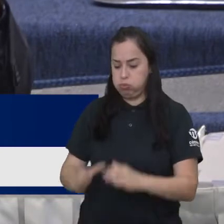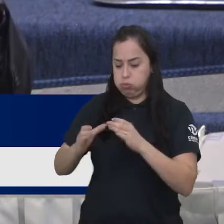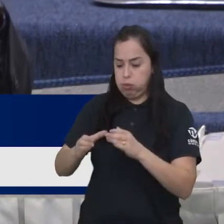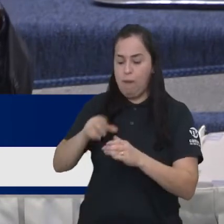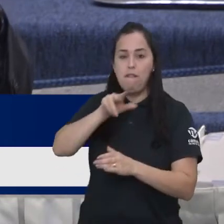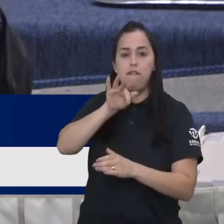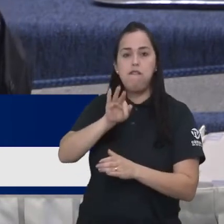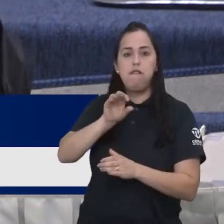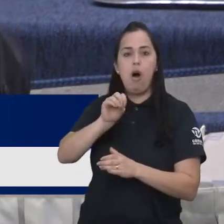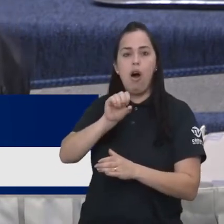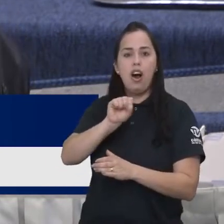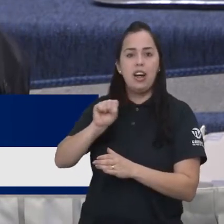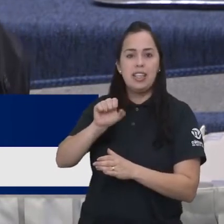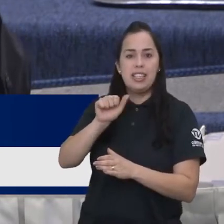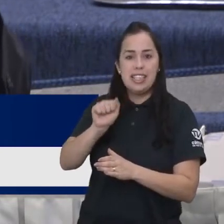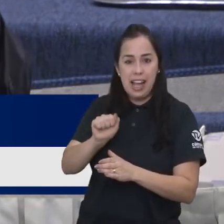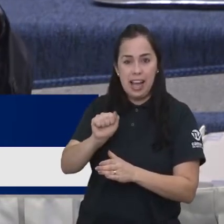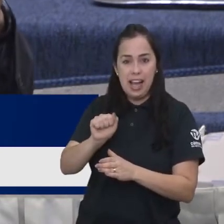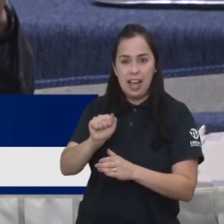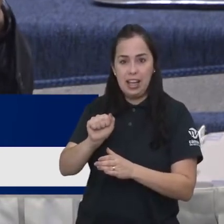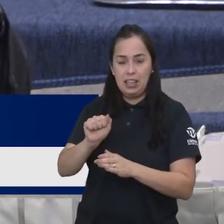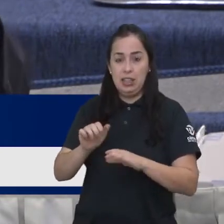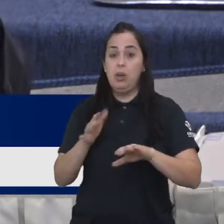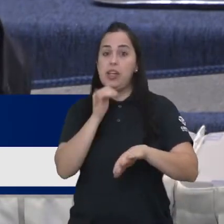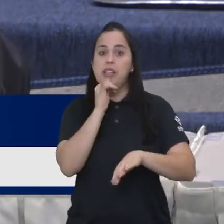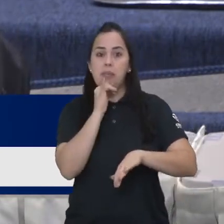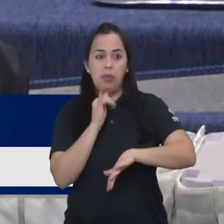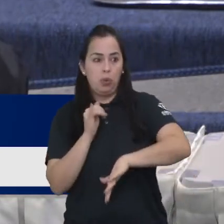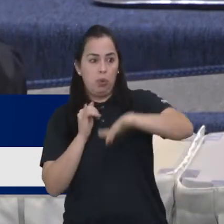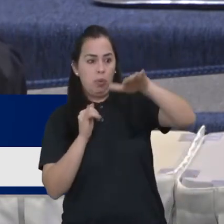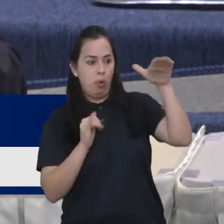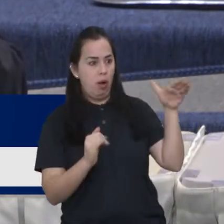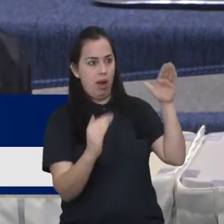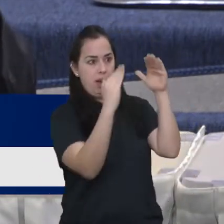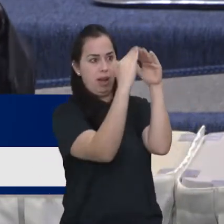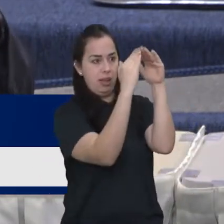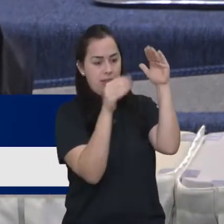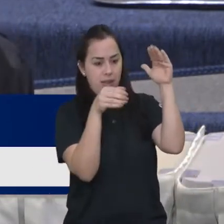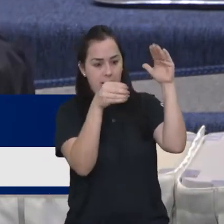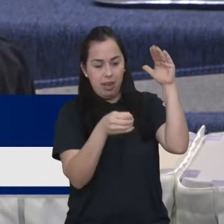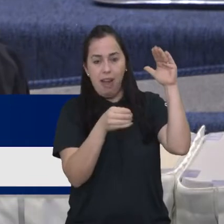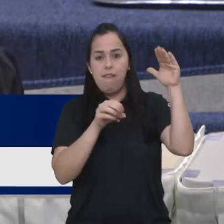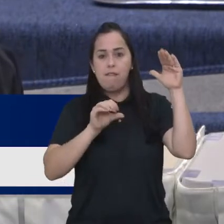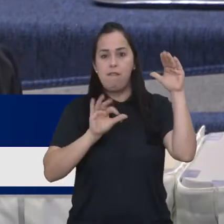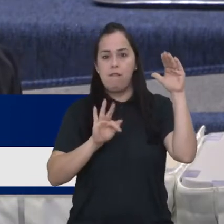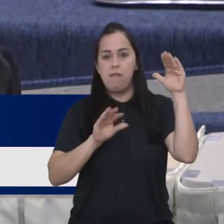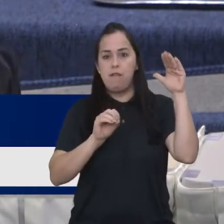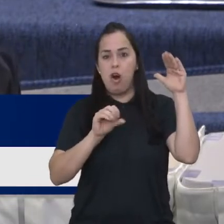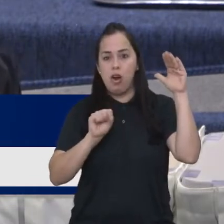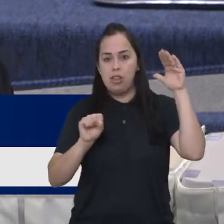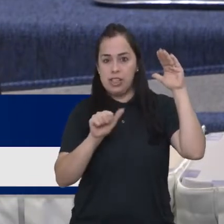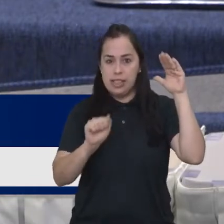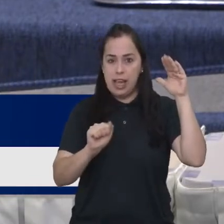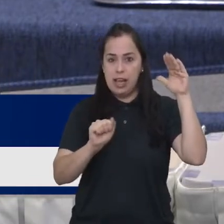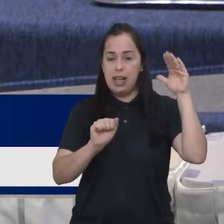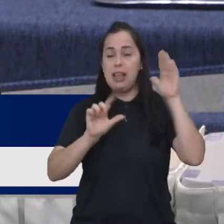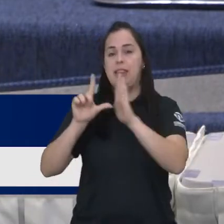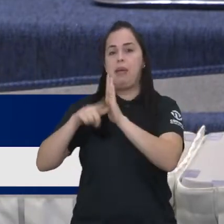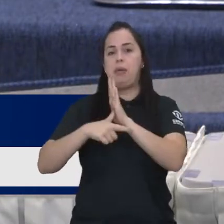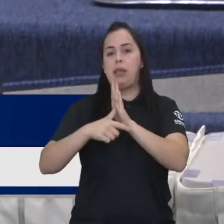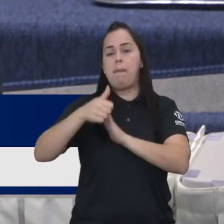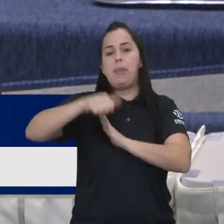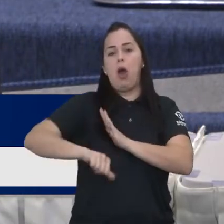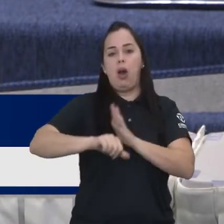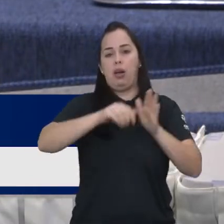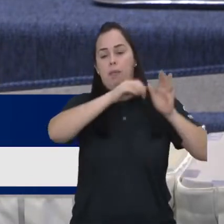não botar fossa no morro, o morro desce, ele fica líquido ali depois de um determinado tempo e acaba contribuindo.